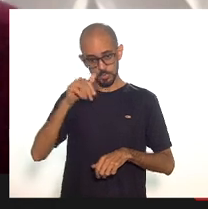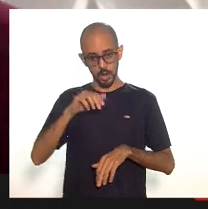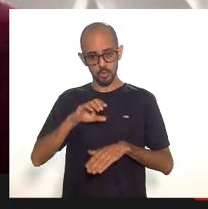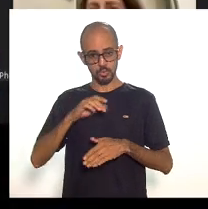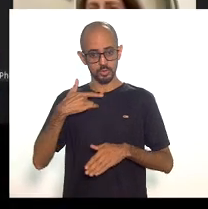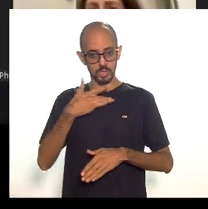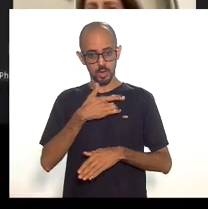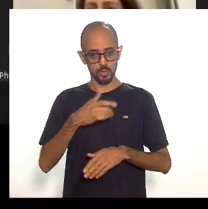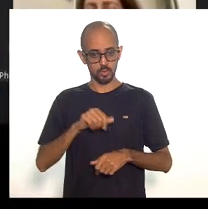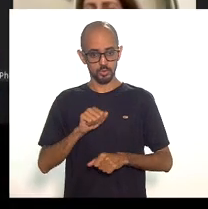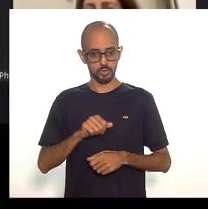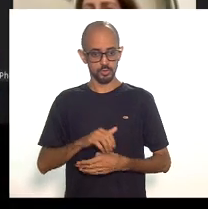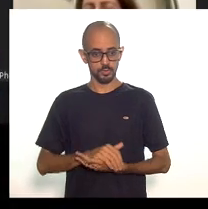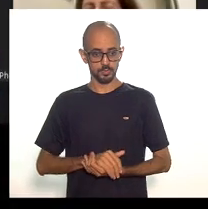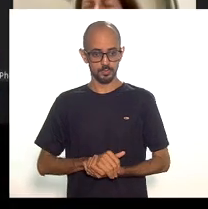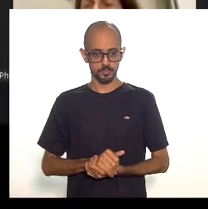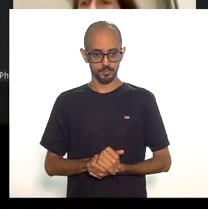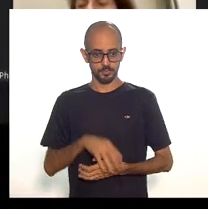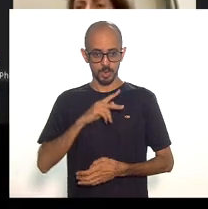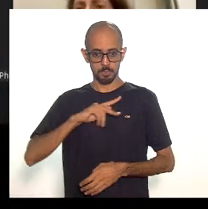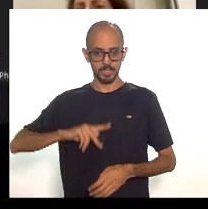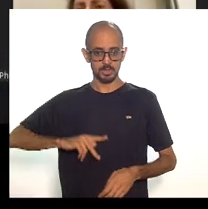Lopes.